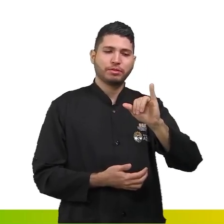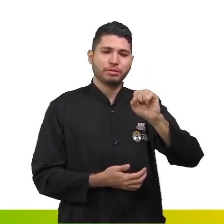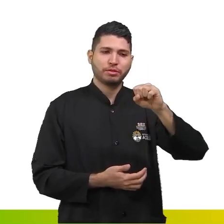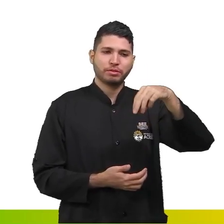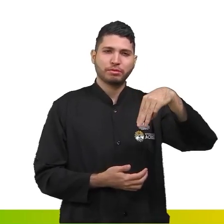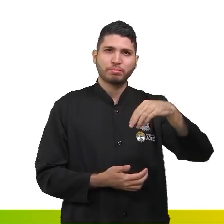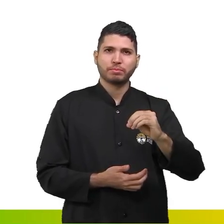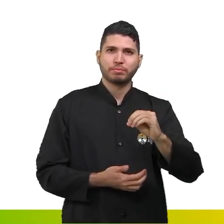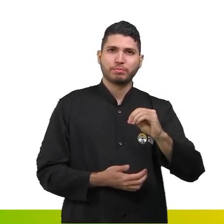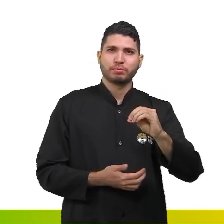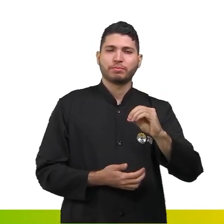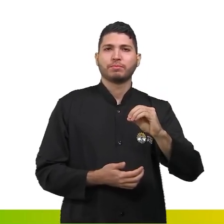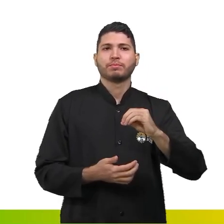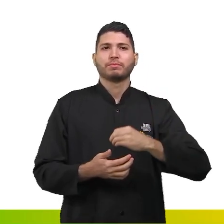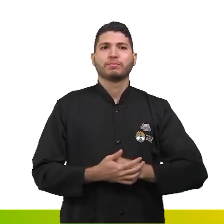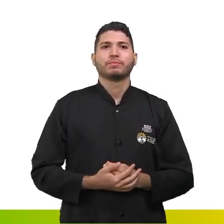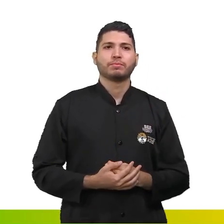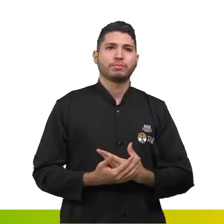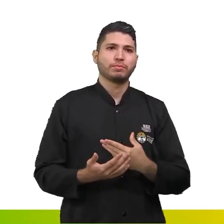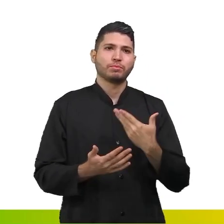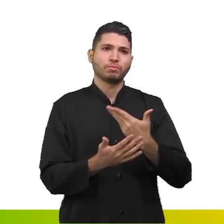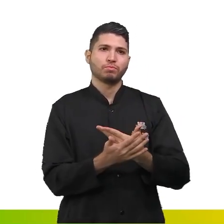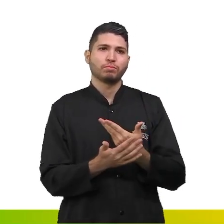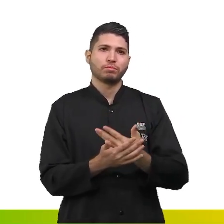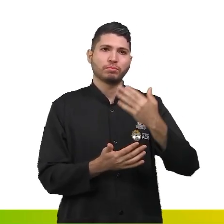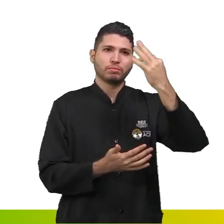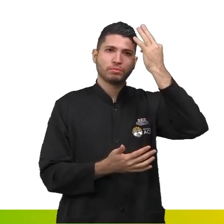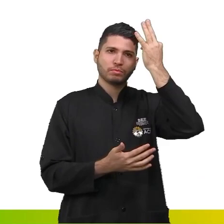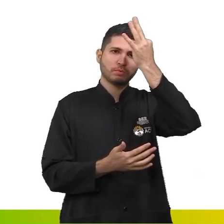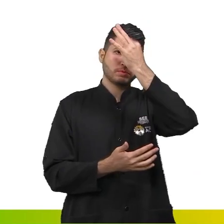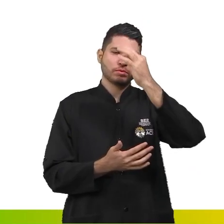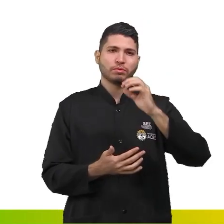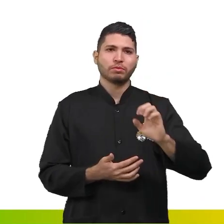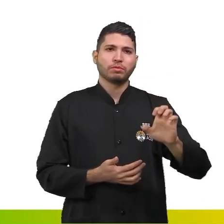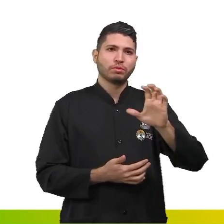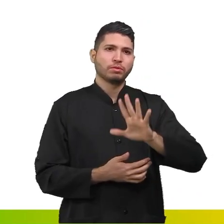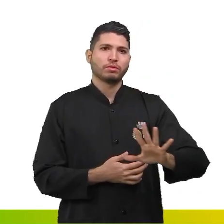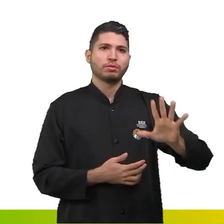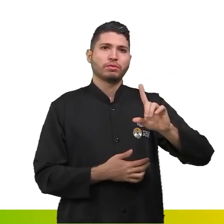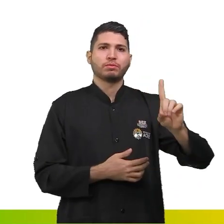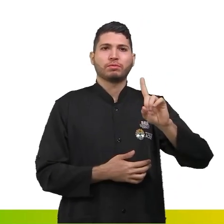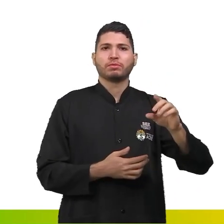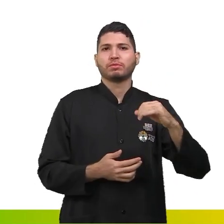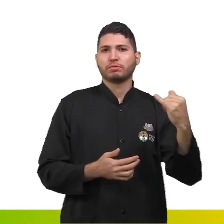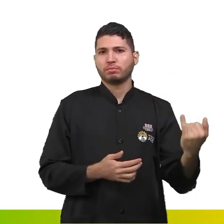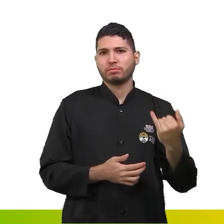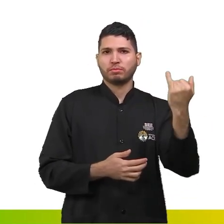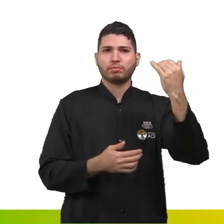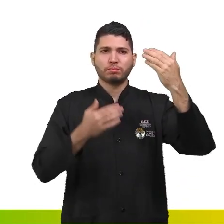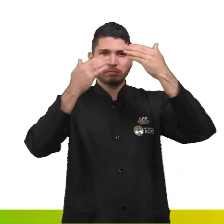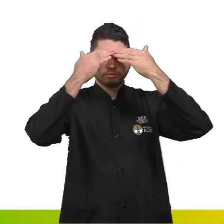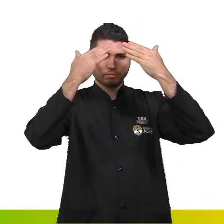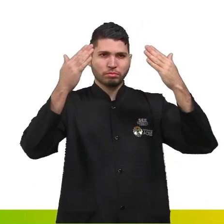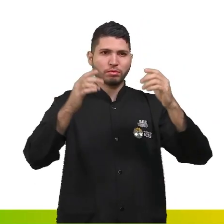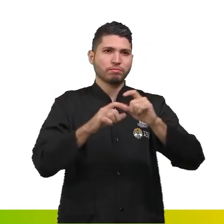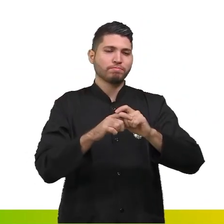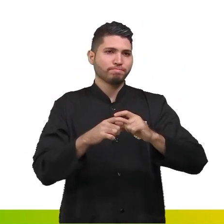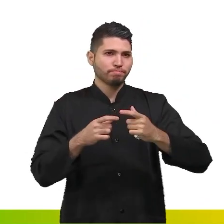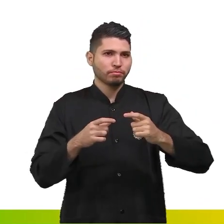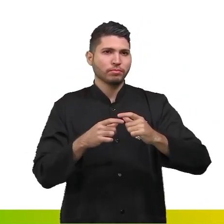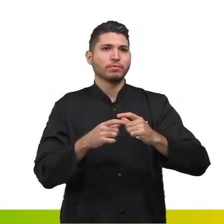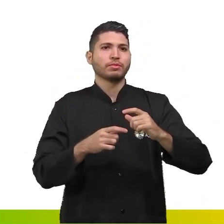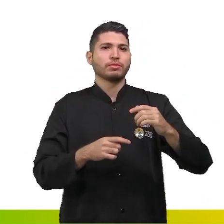modo. O estudo das filosofias não europeias é fundamental para ampliar a compreensão da diversidade